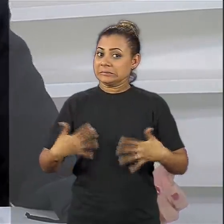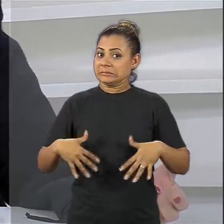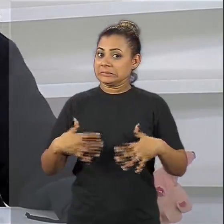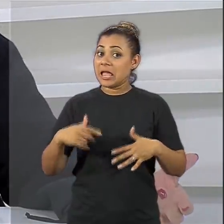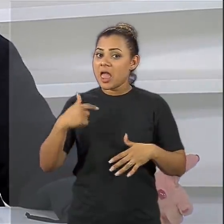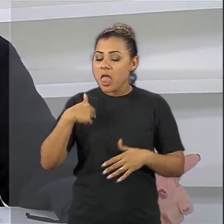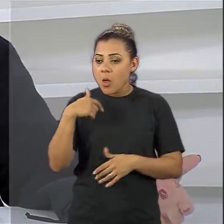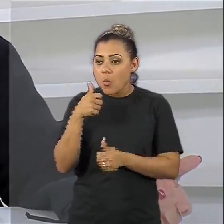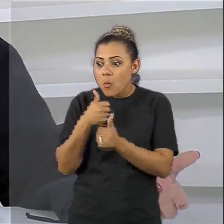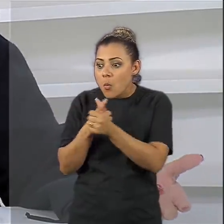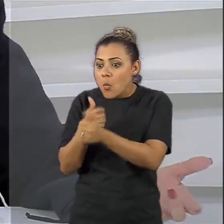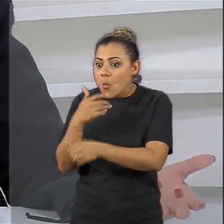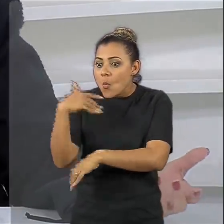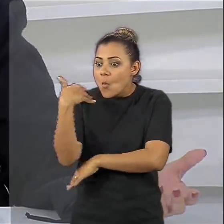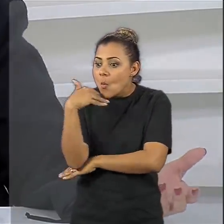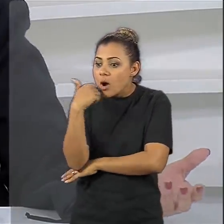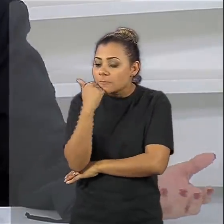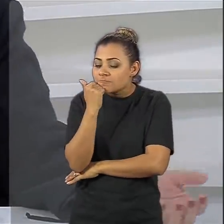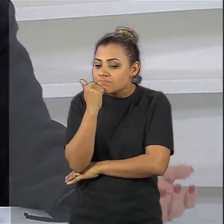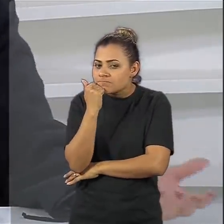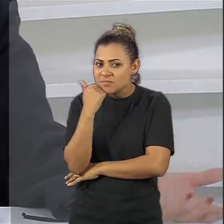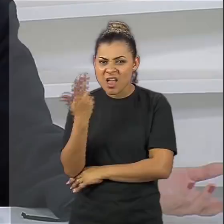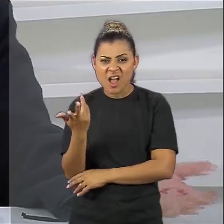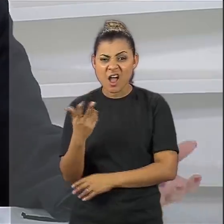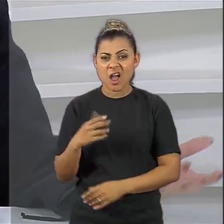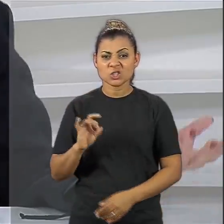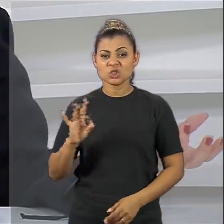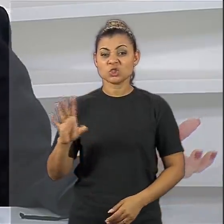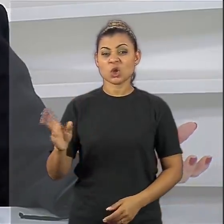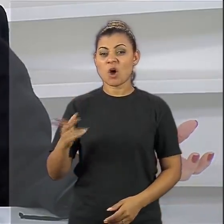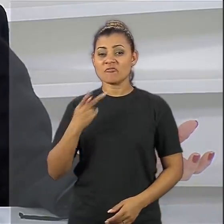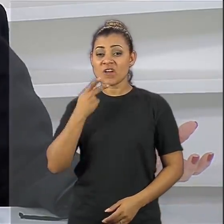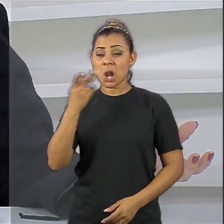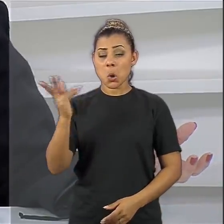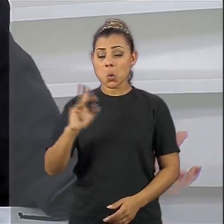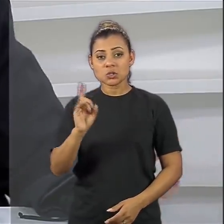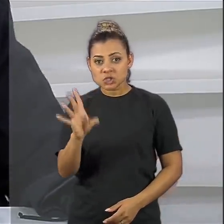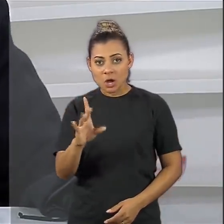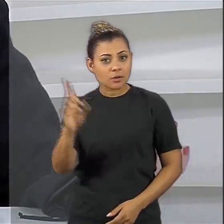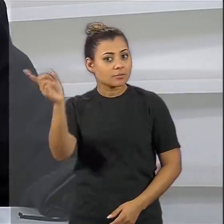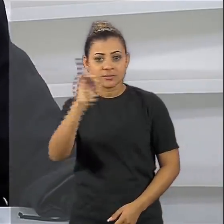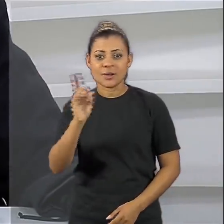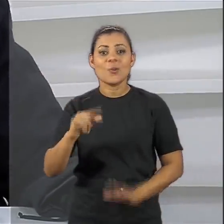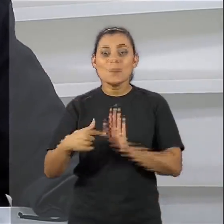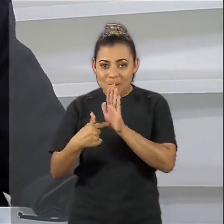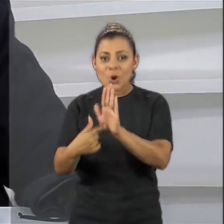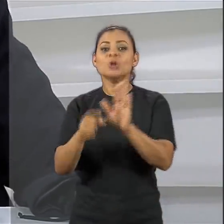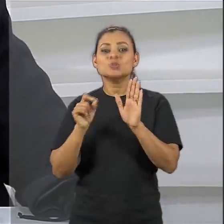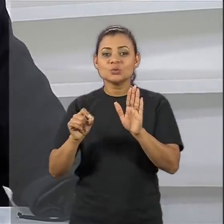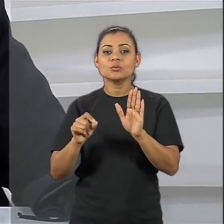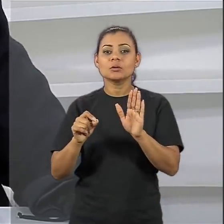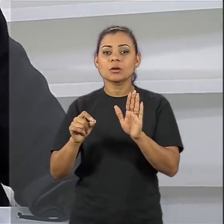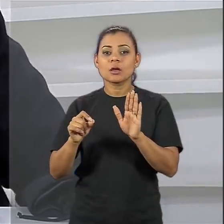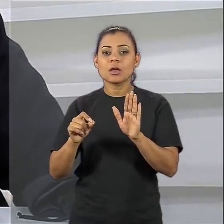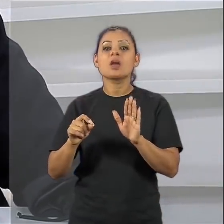quando ele falou, para mim não foi assim que ele por acaso falou. Aquilo ali, ele